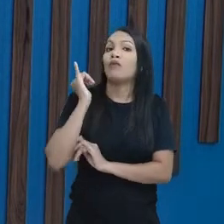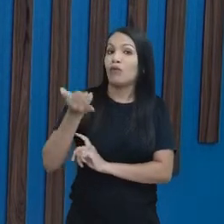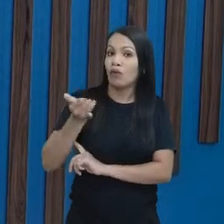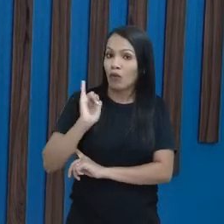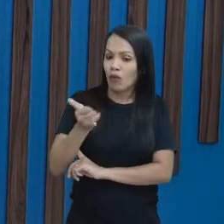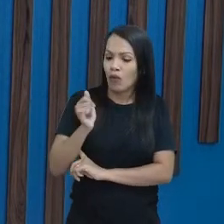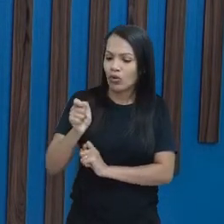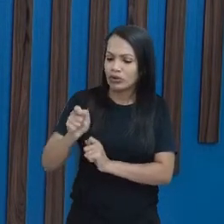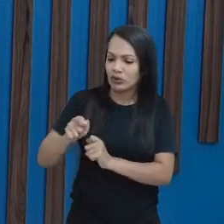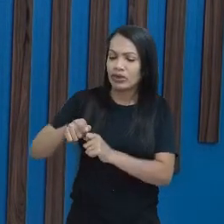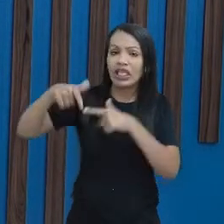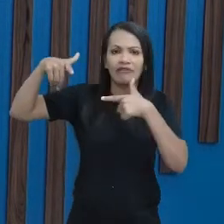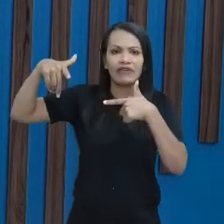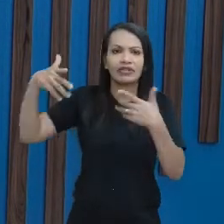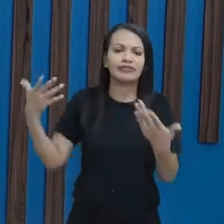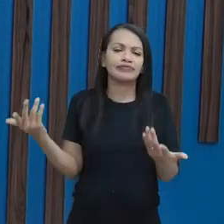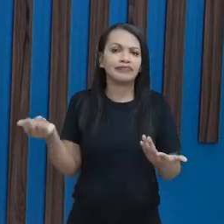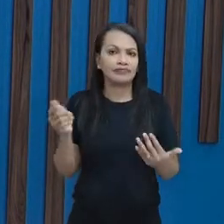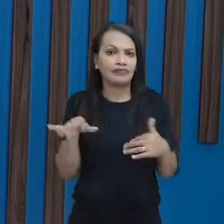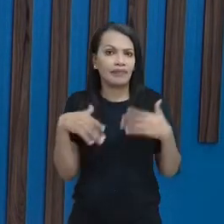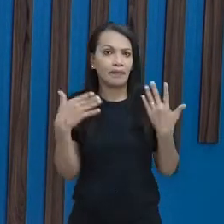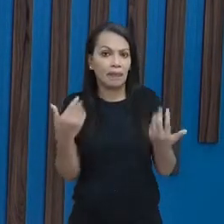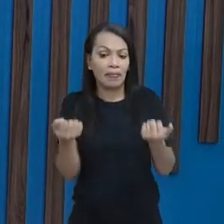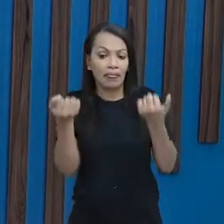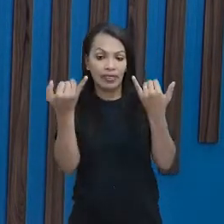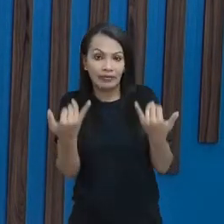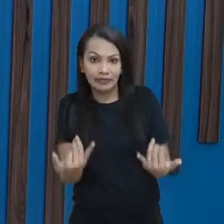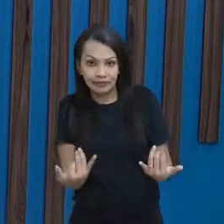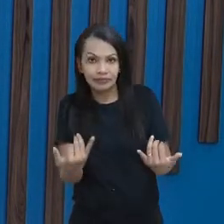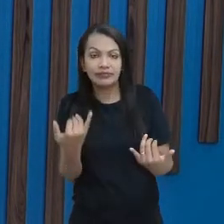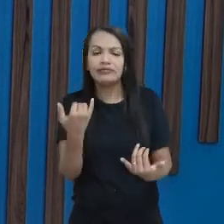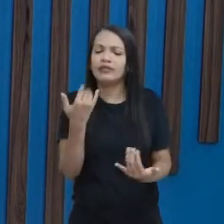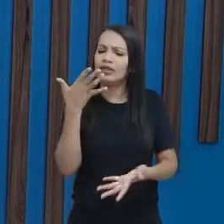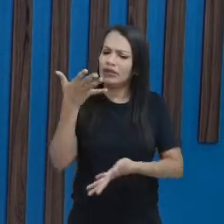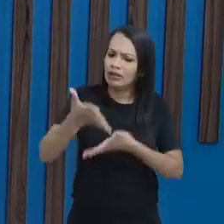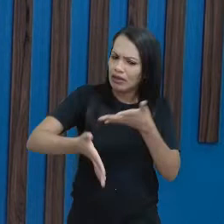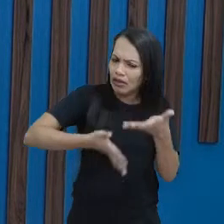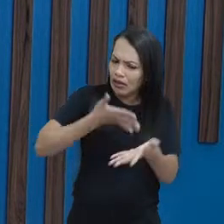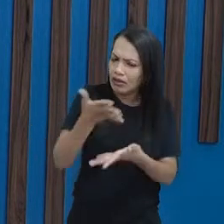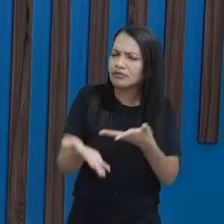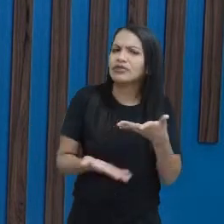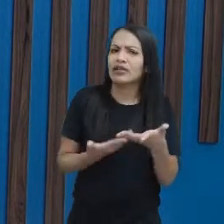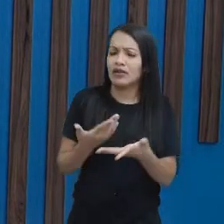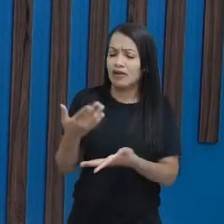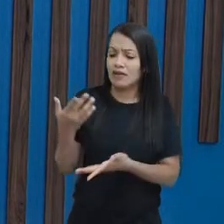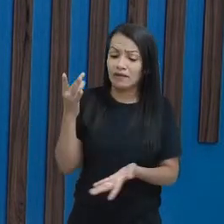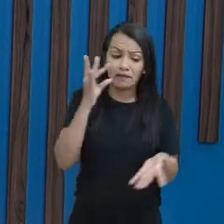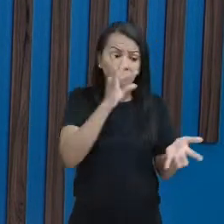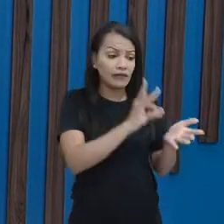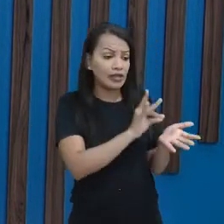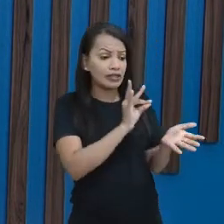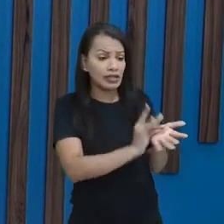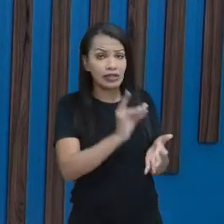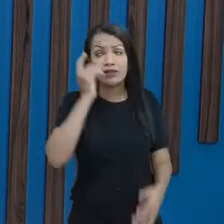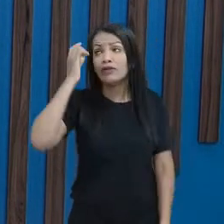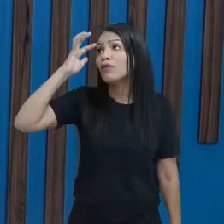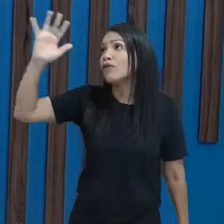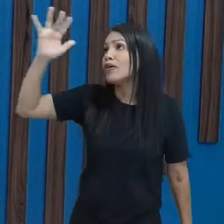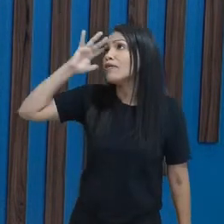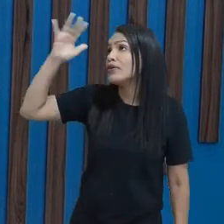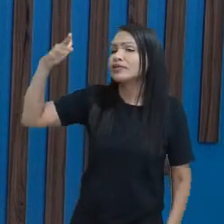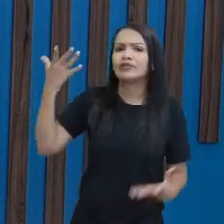também. Então, isso que a gente está contando, real ou imaginário, ele vem através de